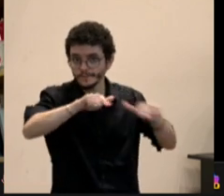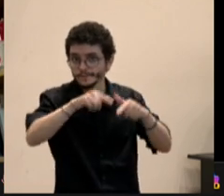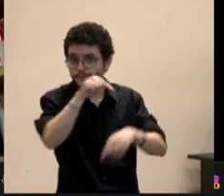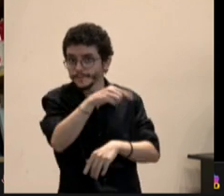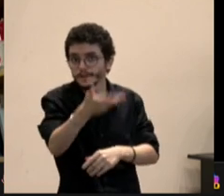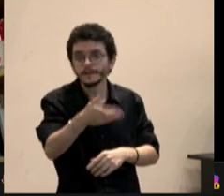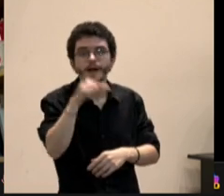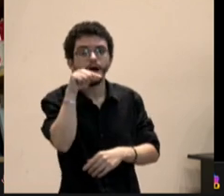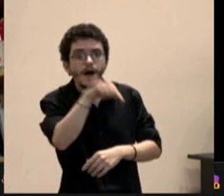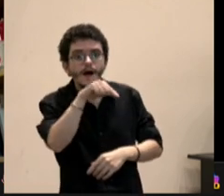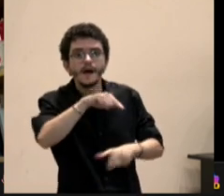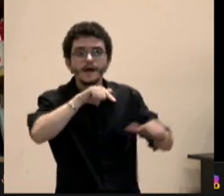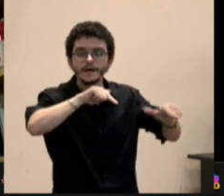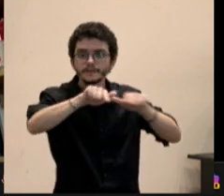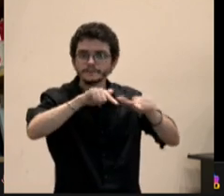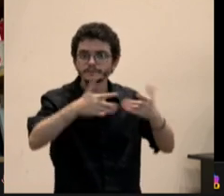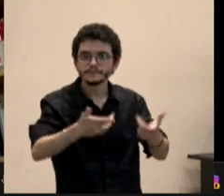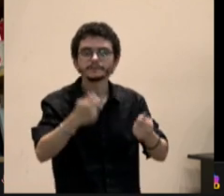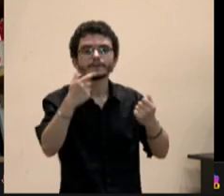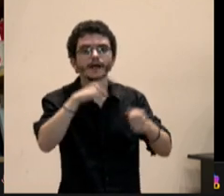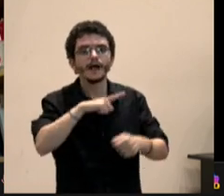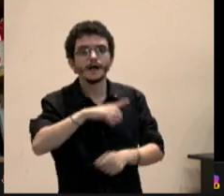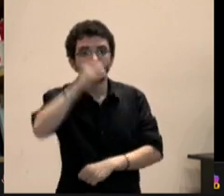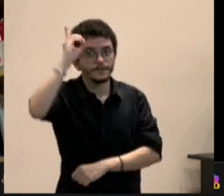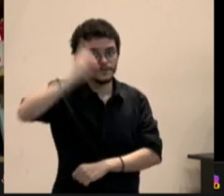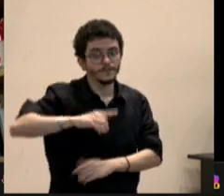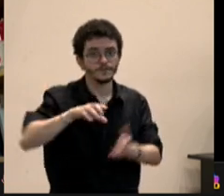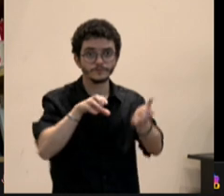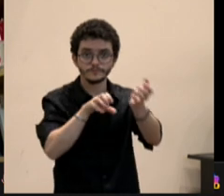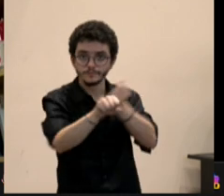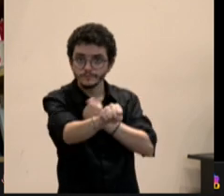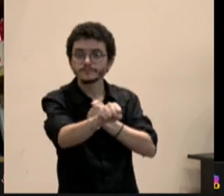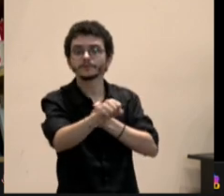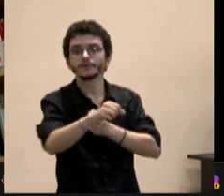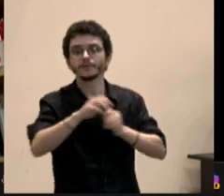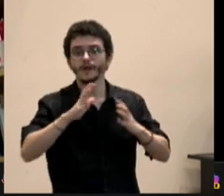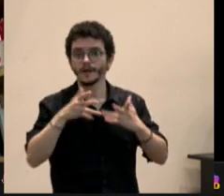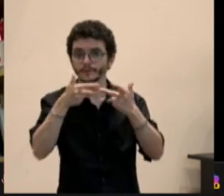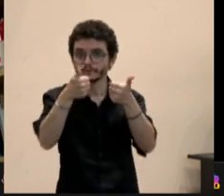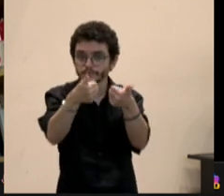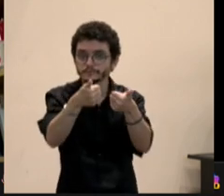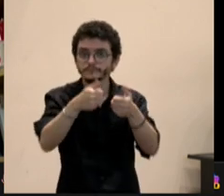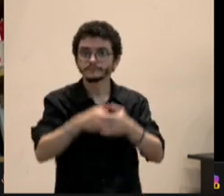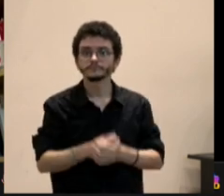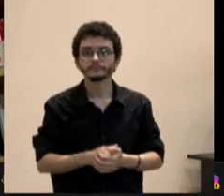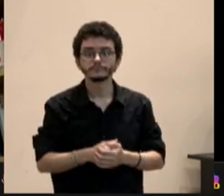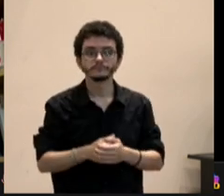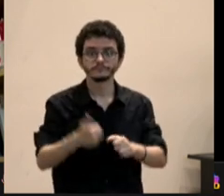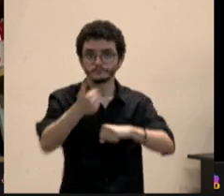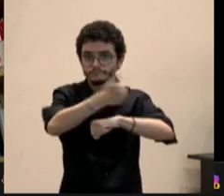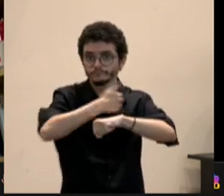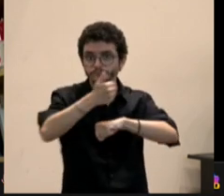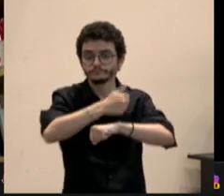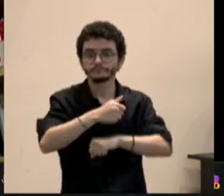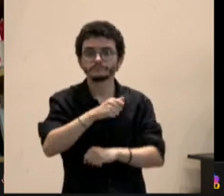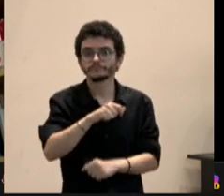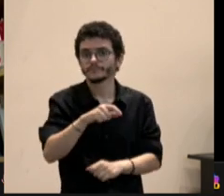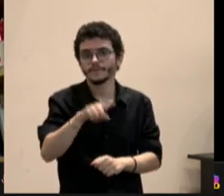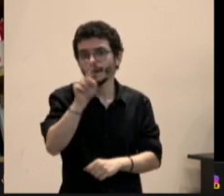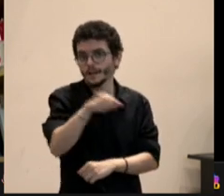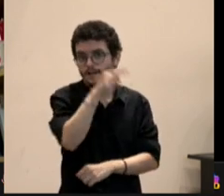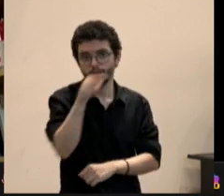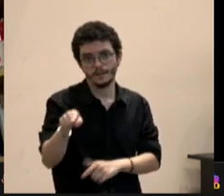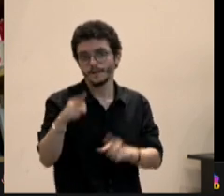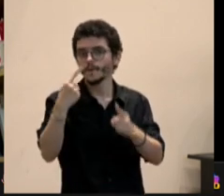estes funcionários têm o seu direito à formação, à qualificação profissional negado,